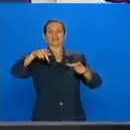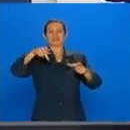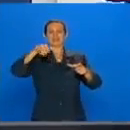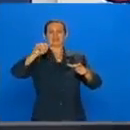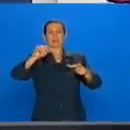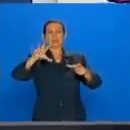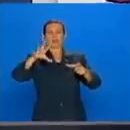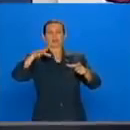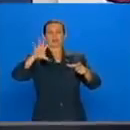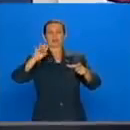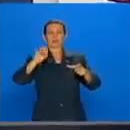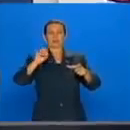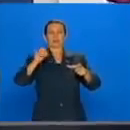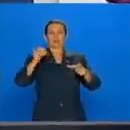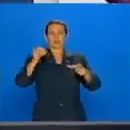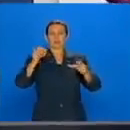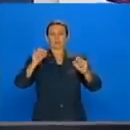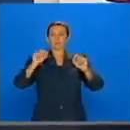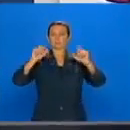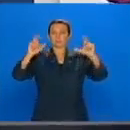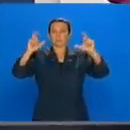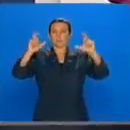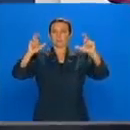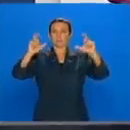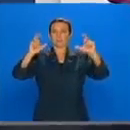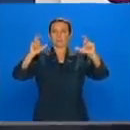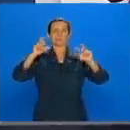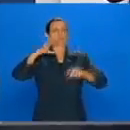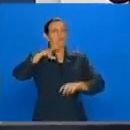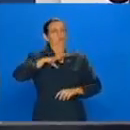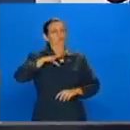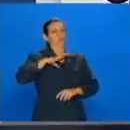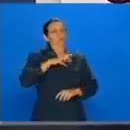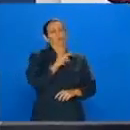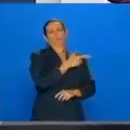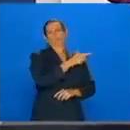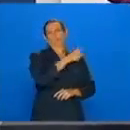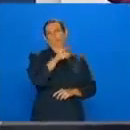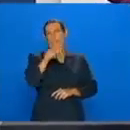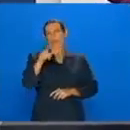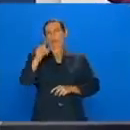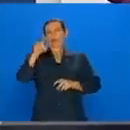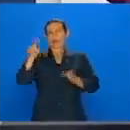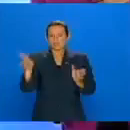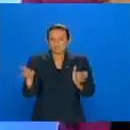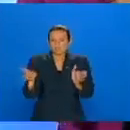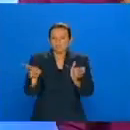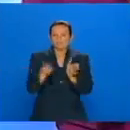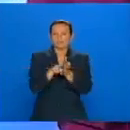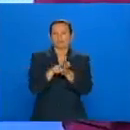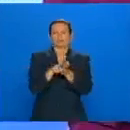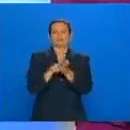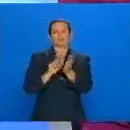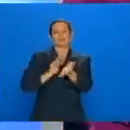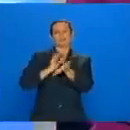assunto. E isso não existe em língua portuguesa, não desta forma.